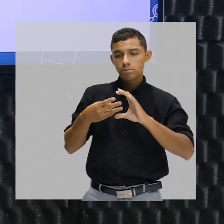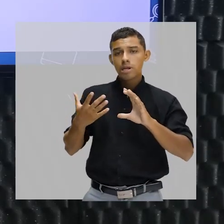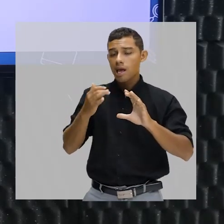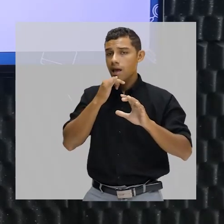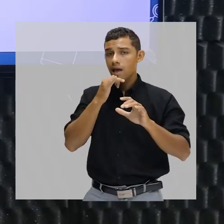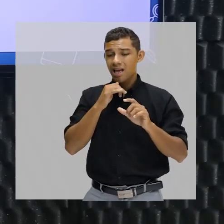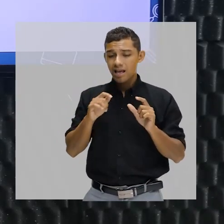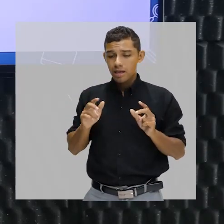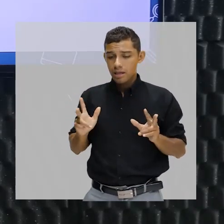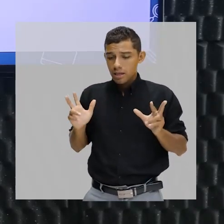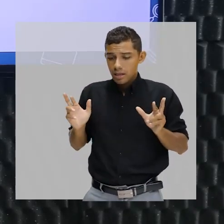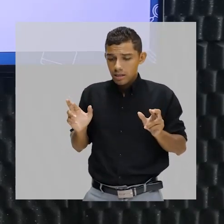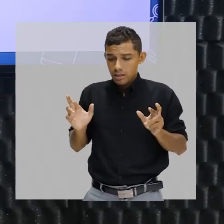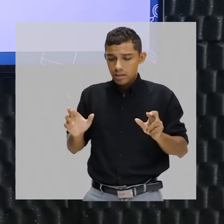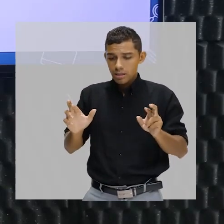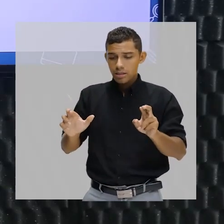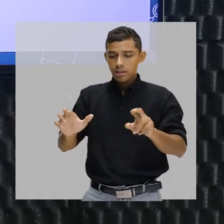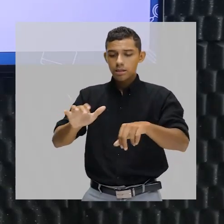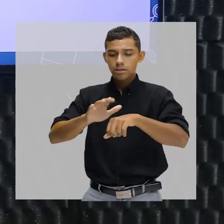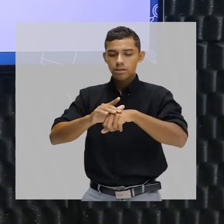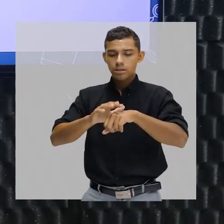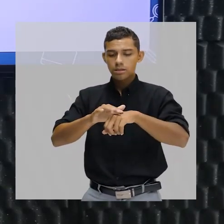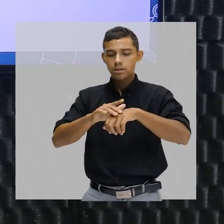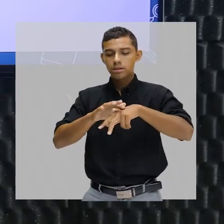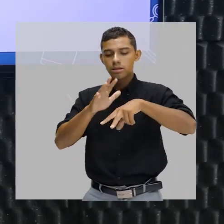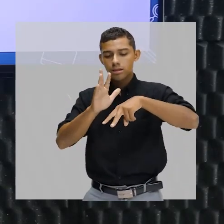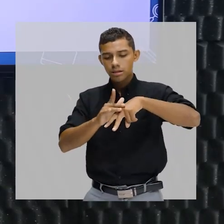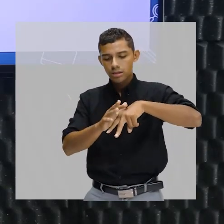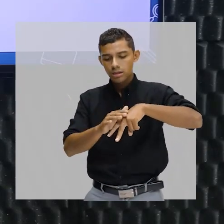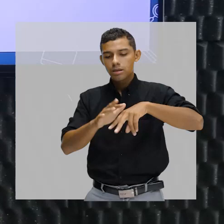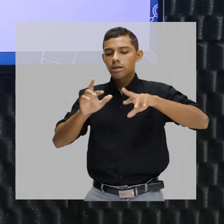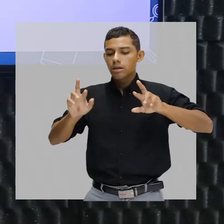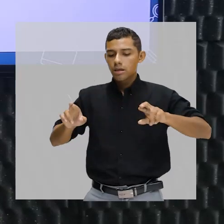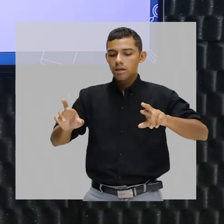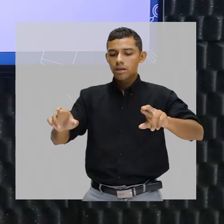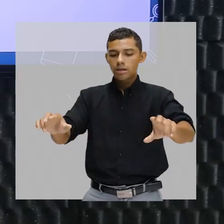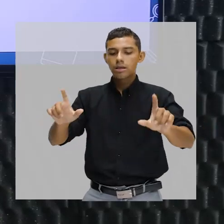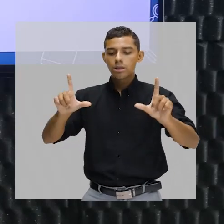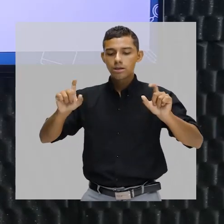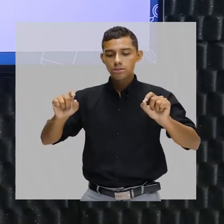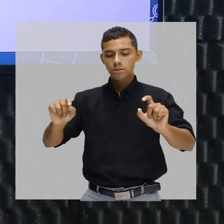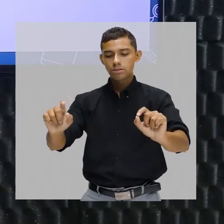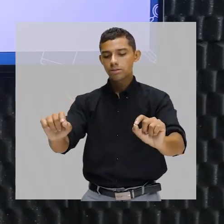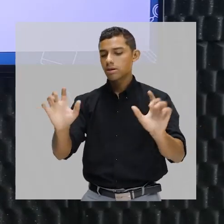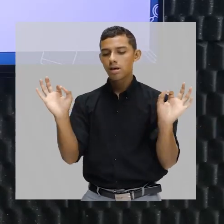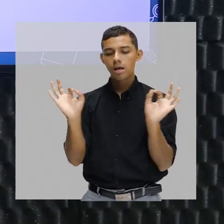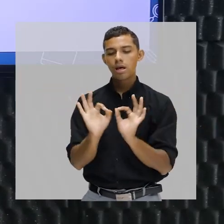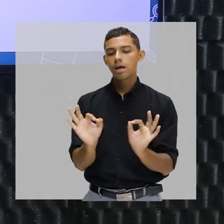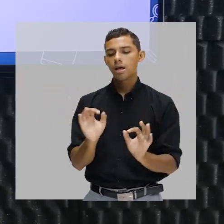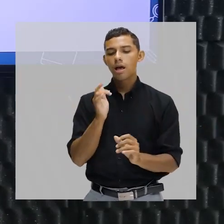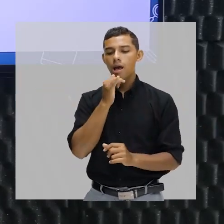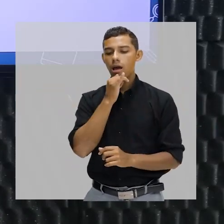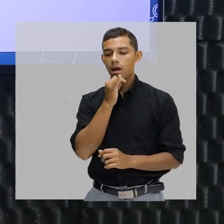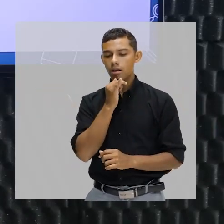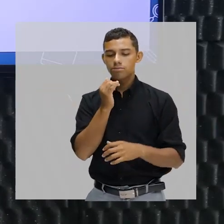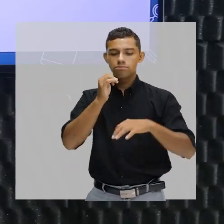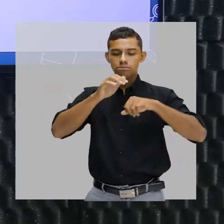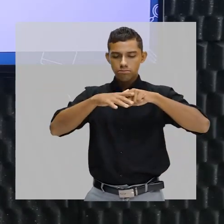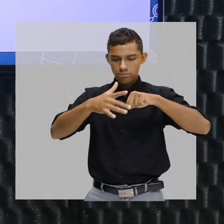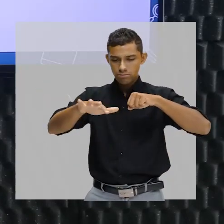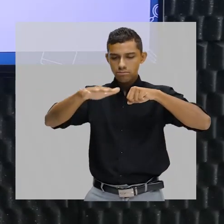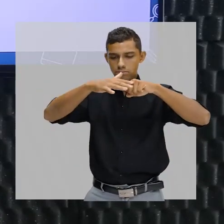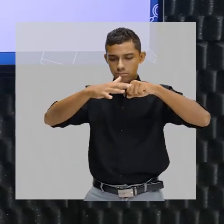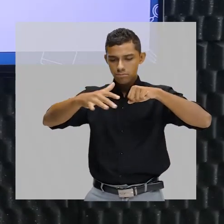exemplo. Tá, ok? A radiação ionizante, que é uma outra categoria de